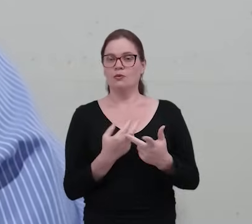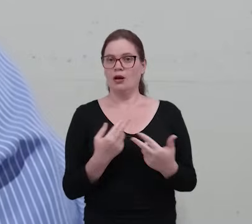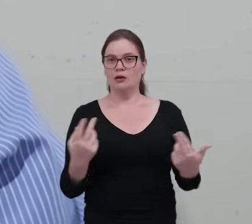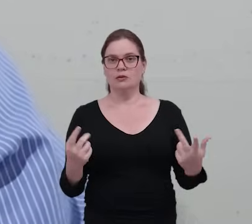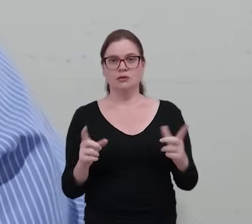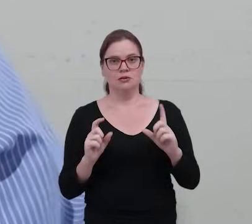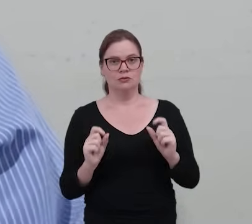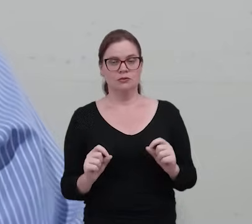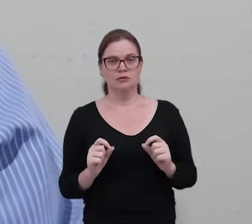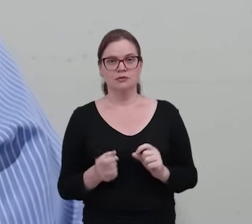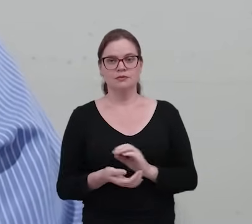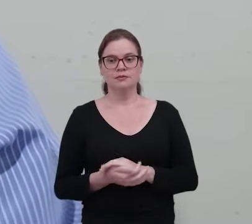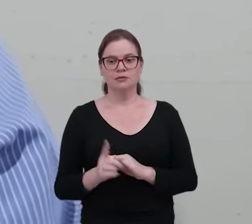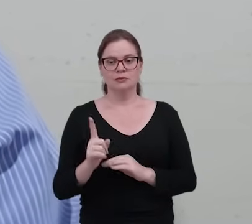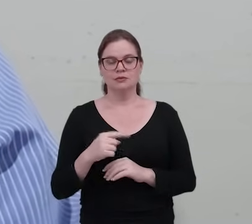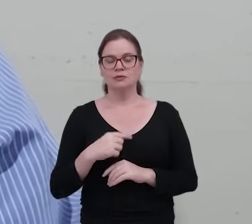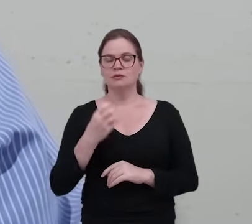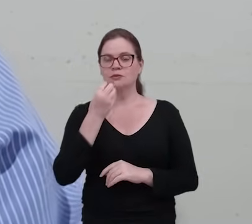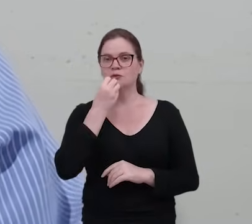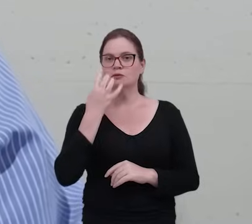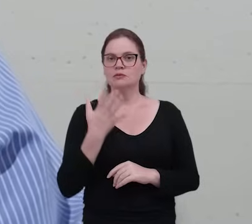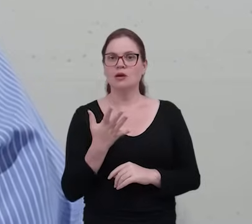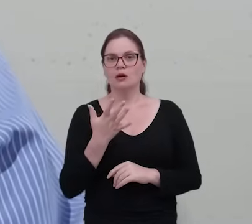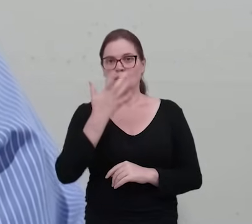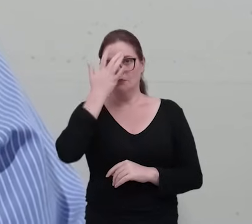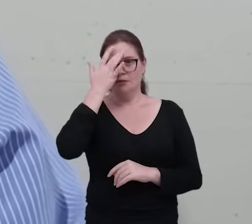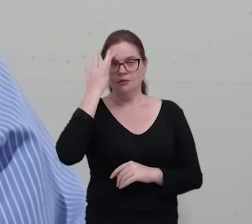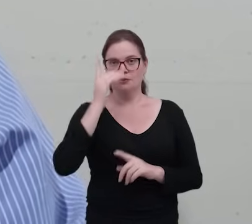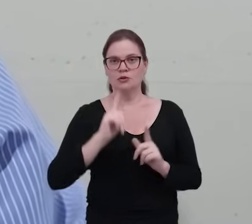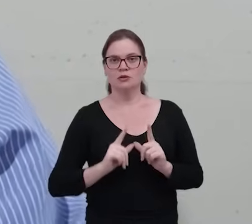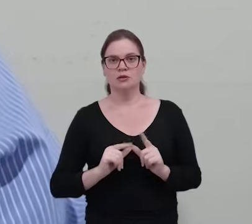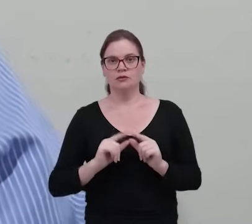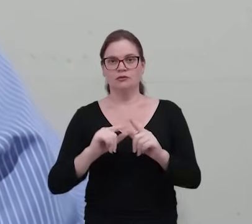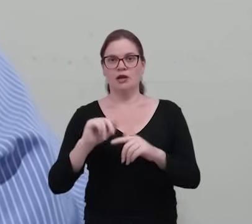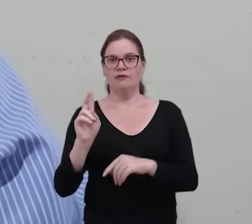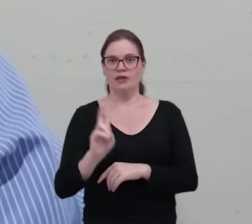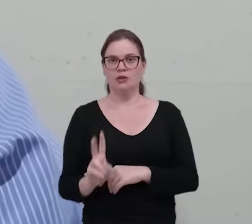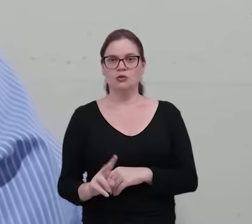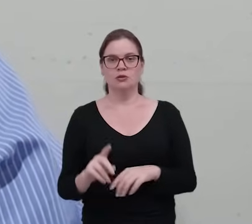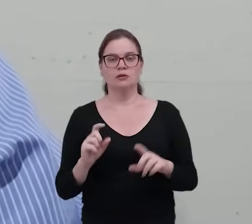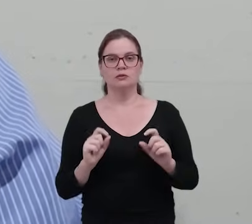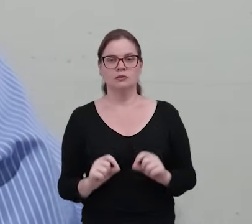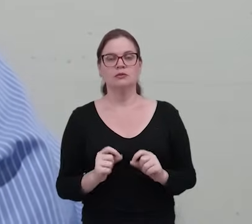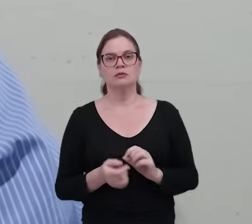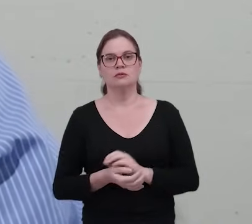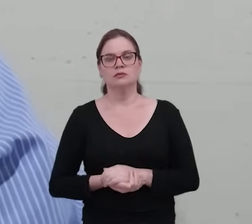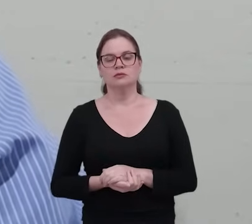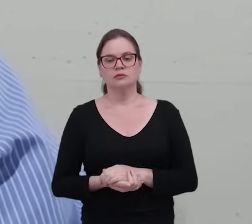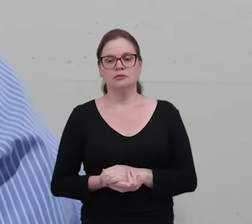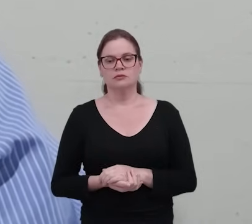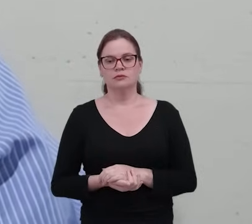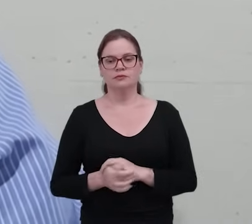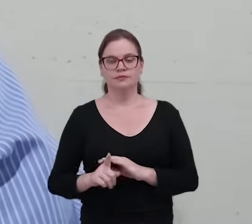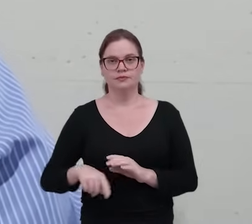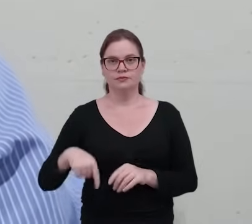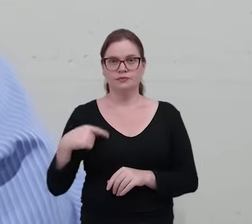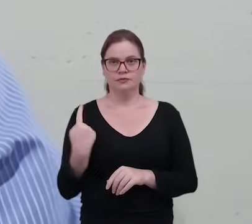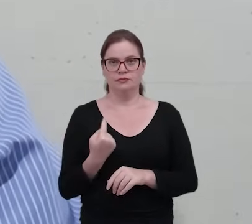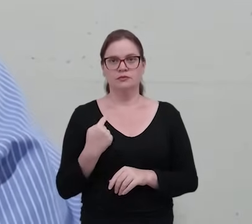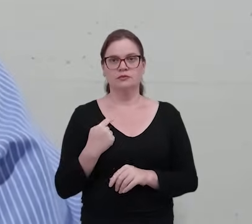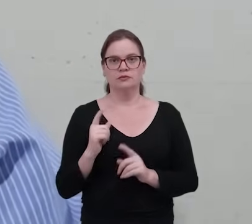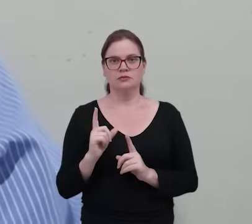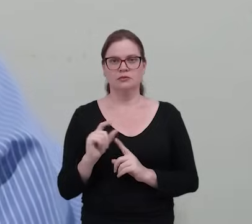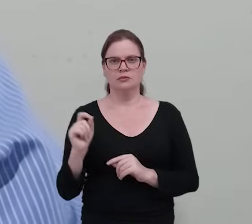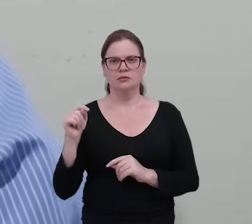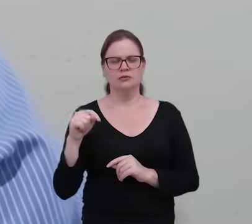que faz um bem muito grande para quem viaja para a Venezuela, né? Nós